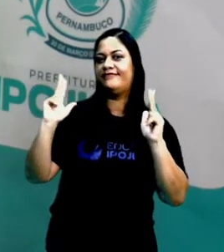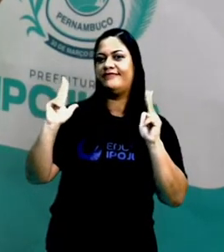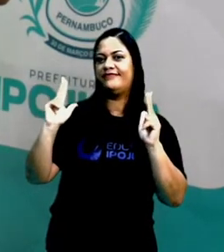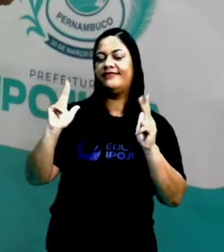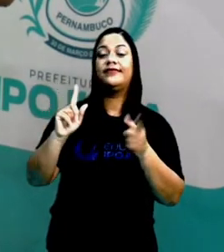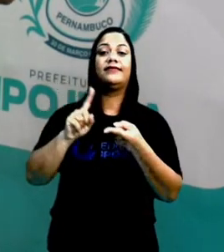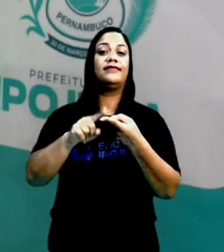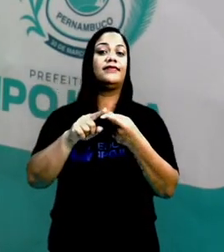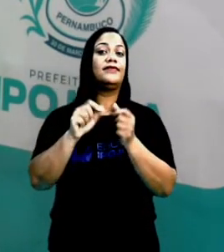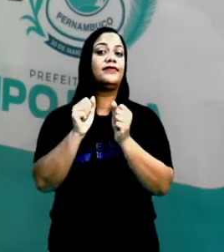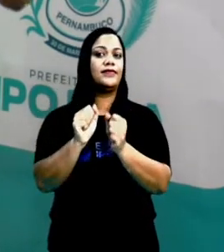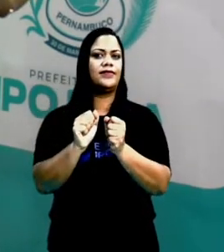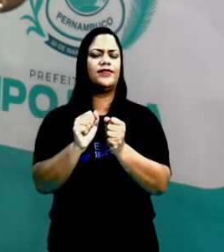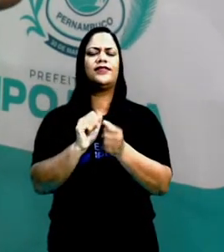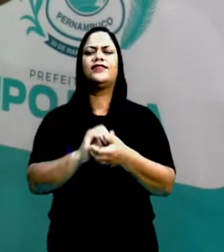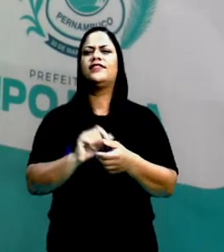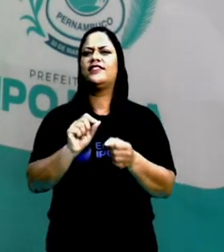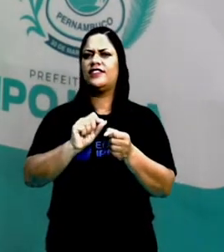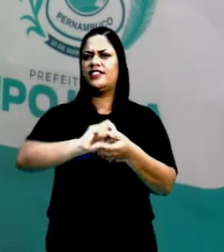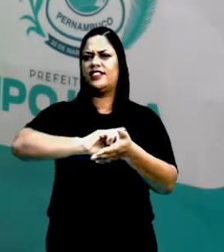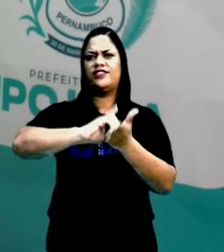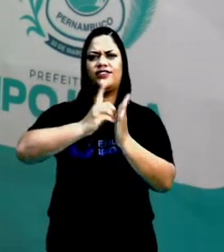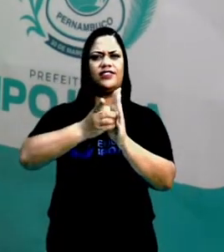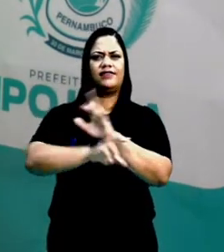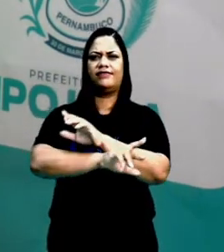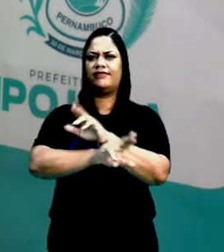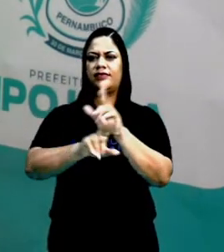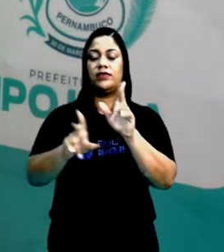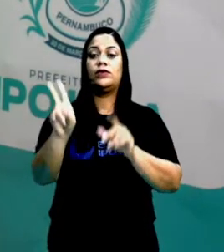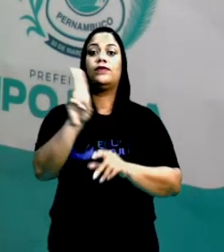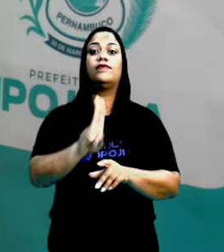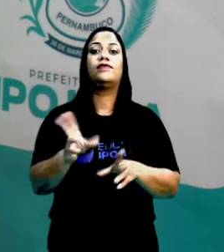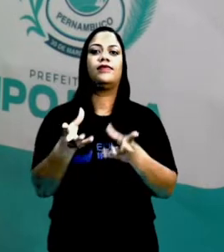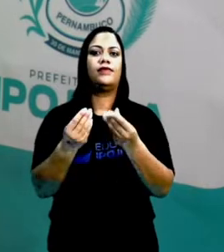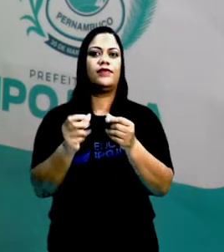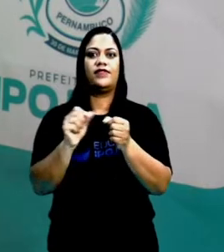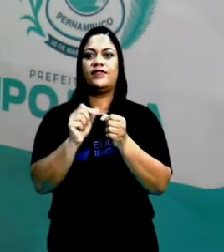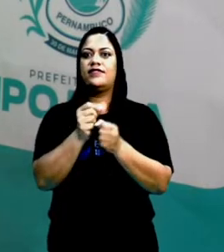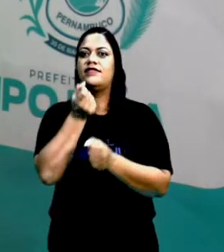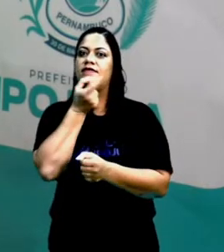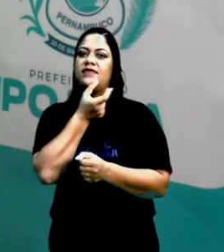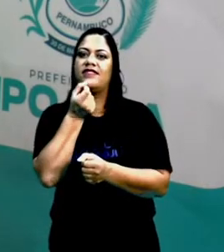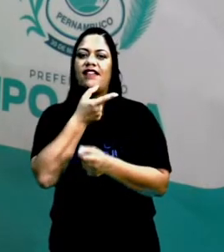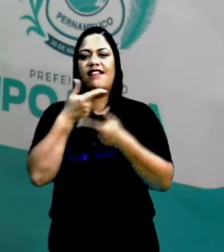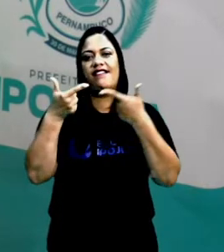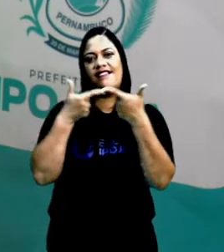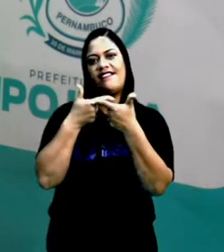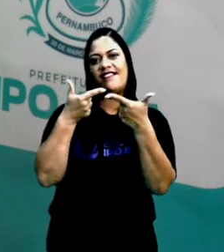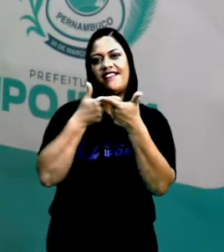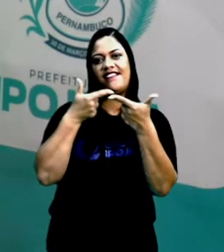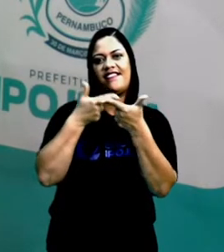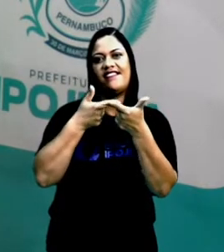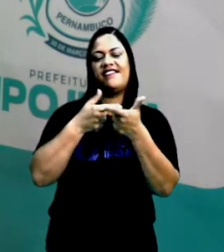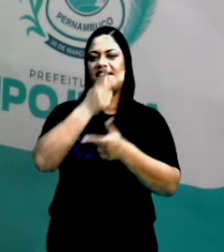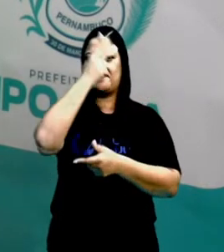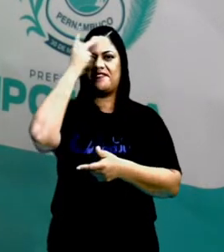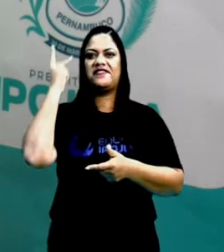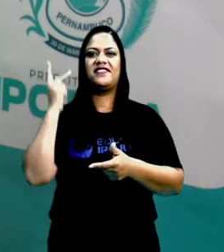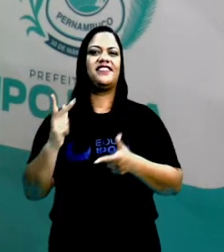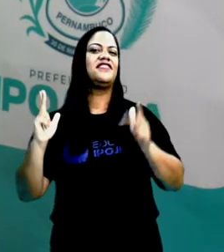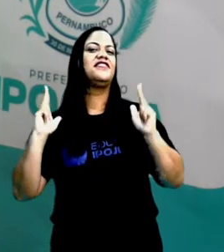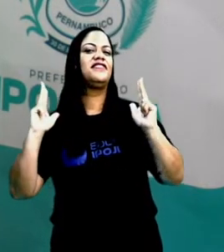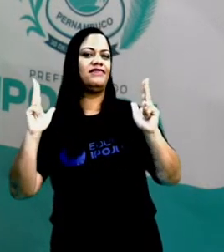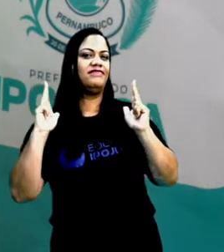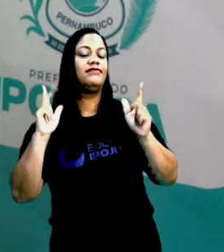também pode ser de qualquer outro gênero. As pessoas usam muito para fazer piadas, fazer gracinhas, fazer as pessoas se